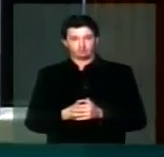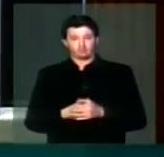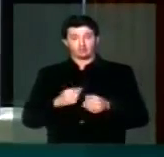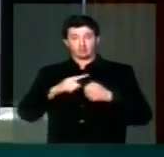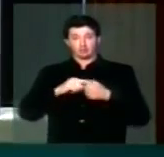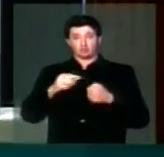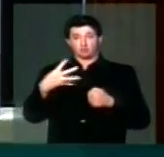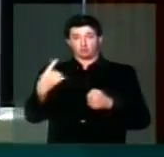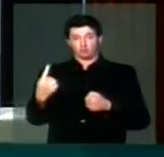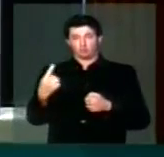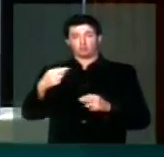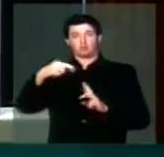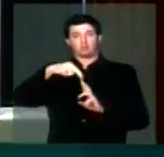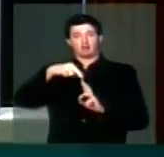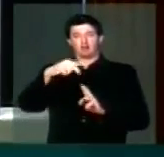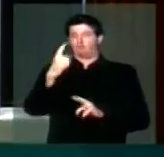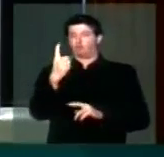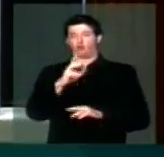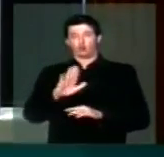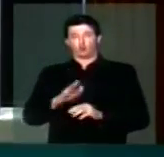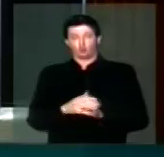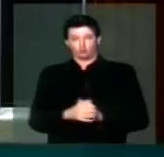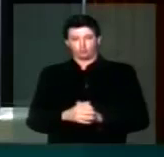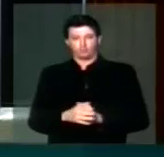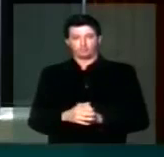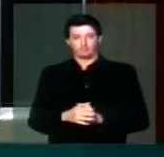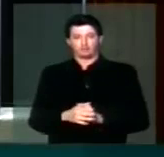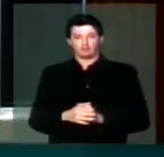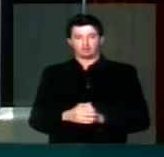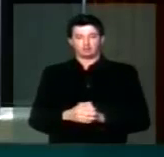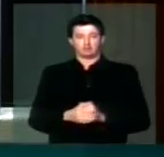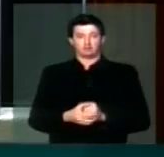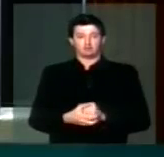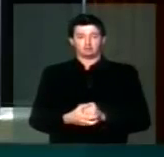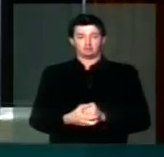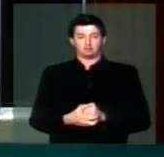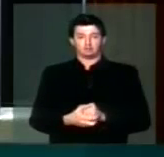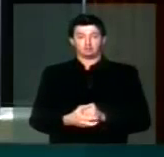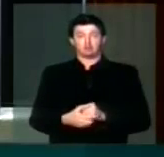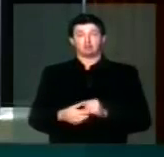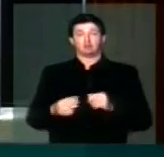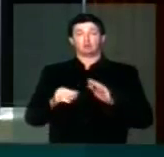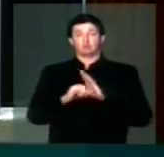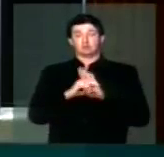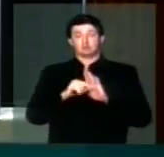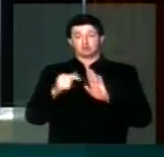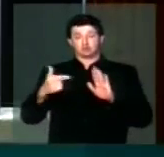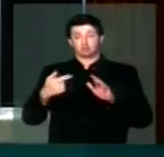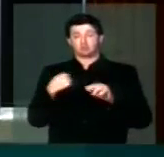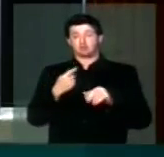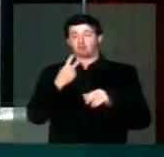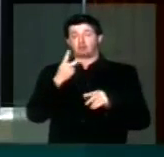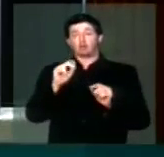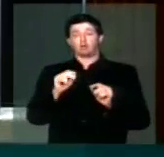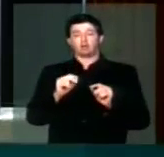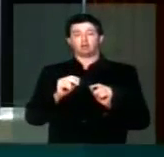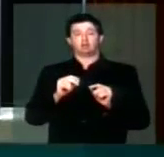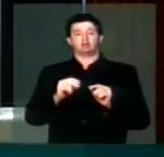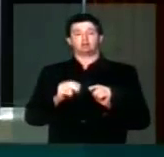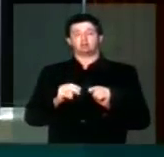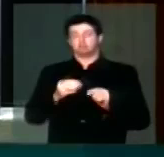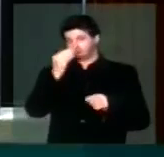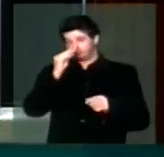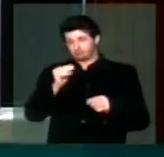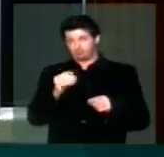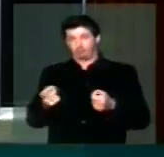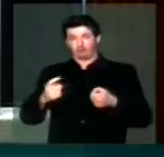Artigo 41, parágrafo único. Para efeito do dispositivo do inciso 2º, serão desconsideradas as mudanças de